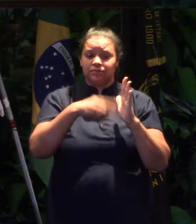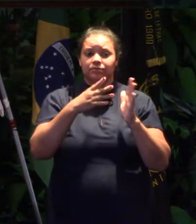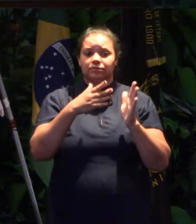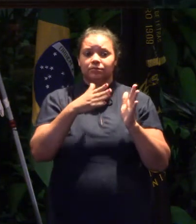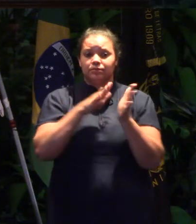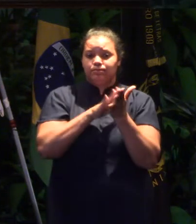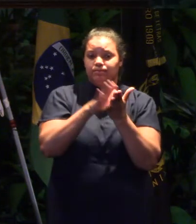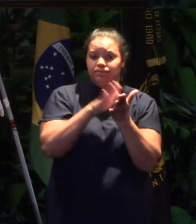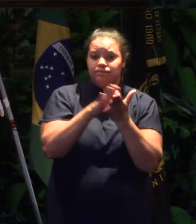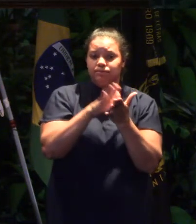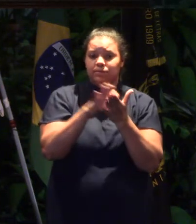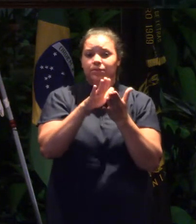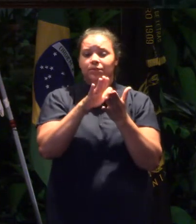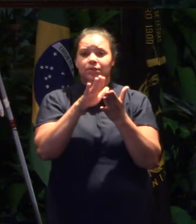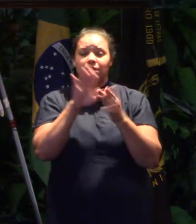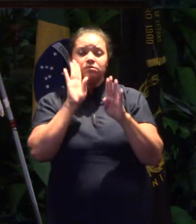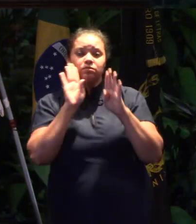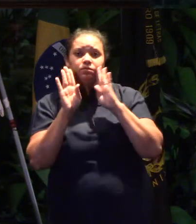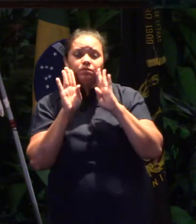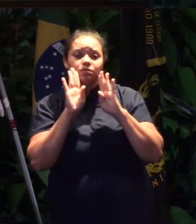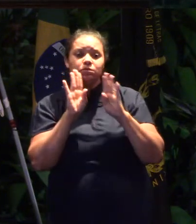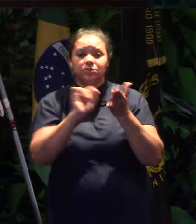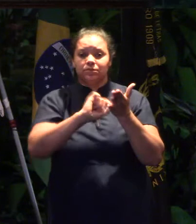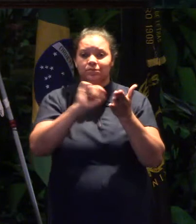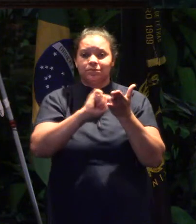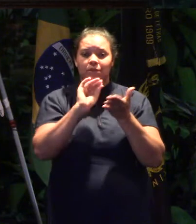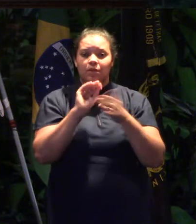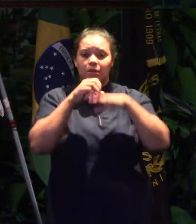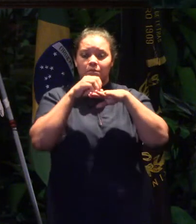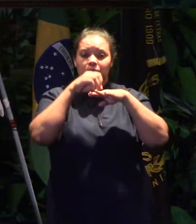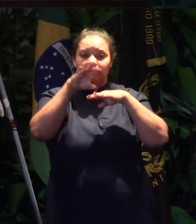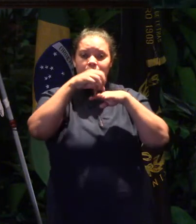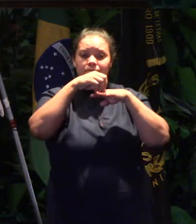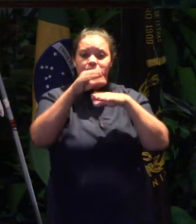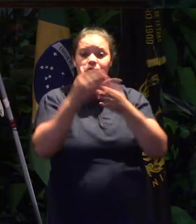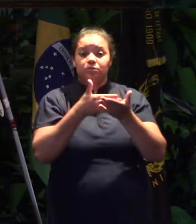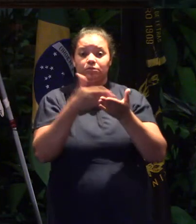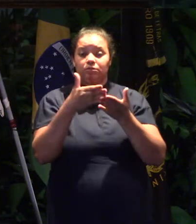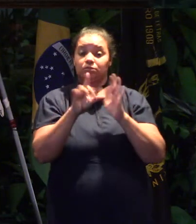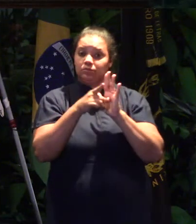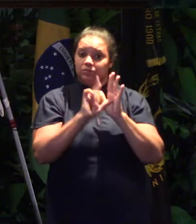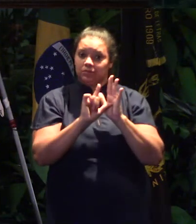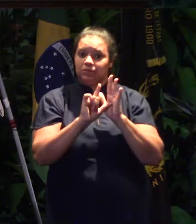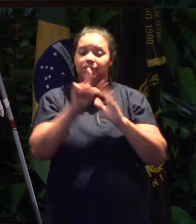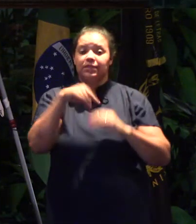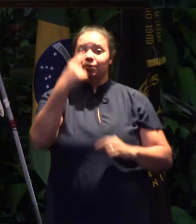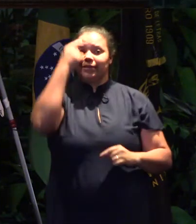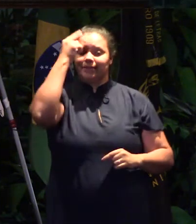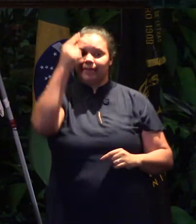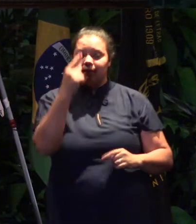publicados na rede social, né? No Facebook. Era uma intenção inicial fazer um livro, e o